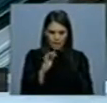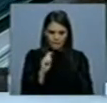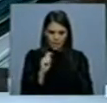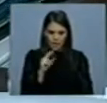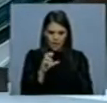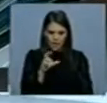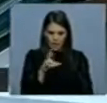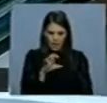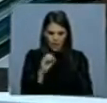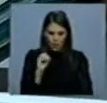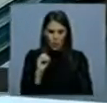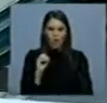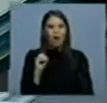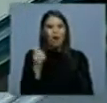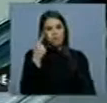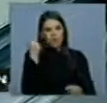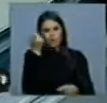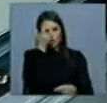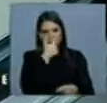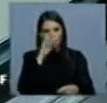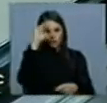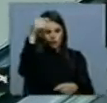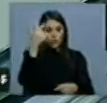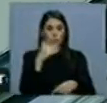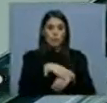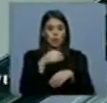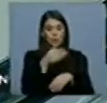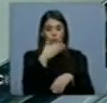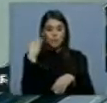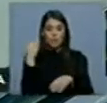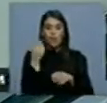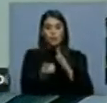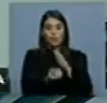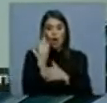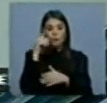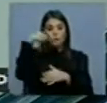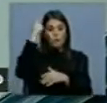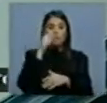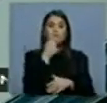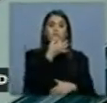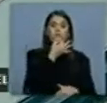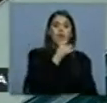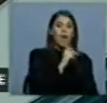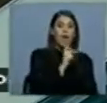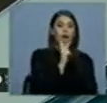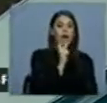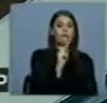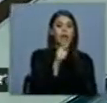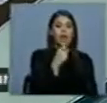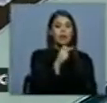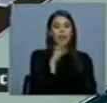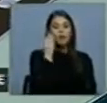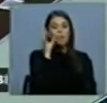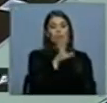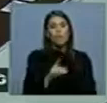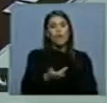científica futurista e que provavelmente isto mais tarde ou mais cedo vai dar um filme. Porque fala-nos sobre avatares, fala-nos sobre como é que nós podemos interagir numa